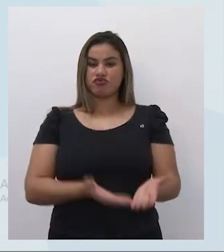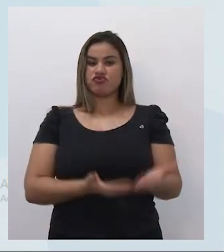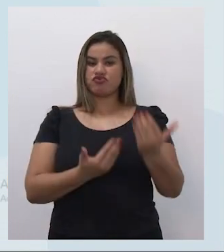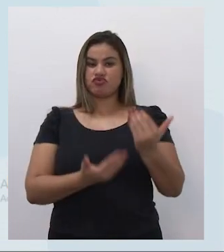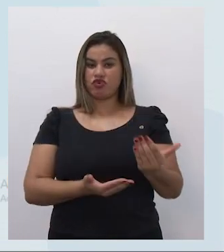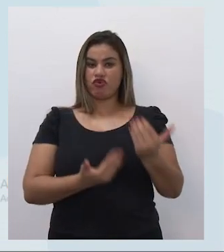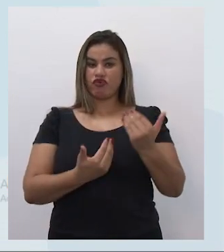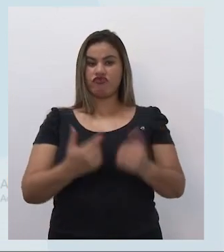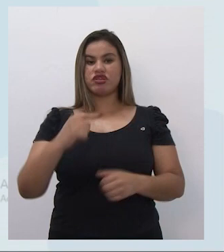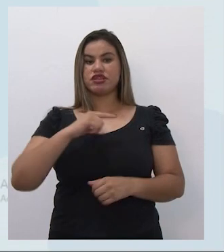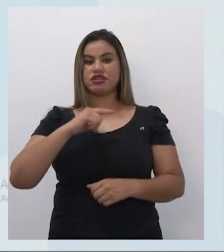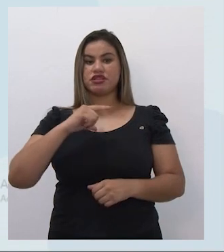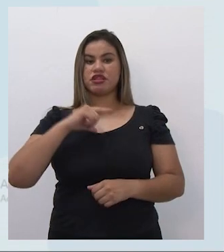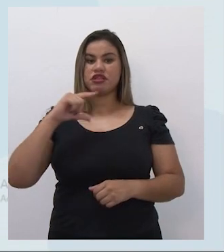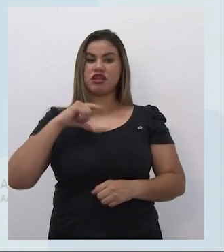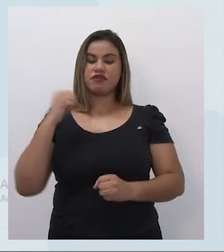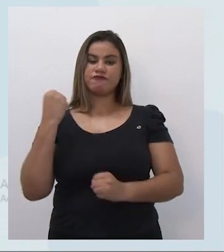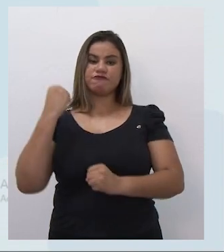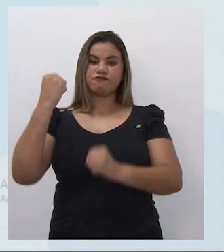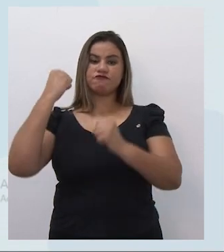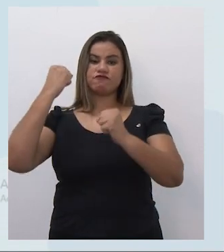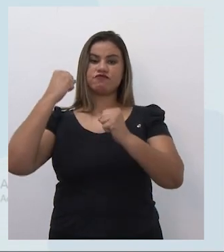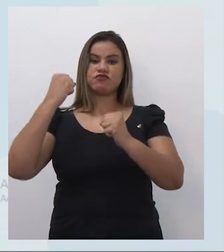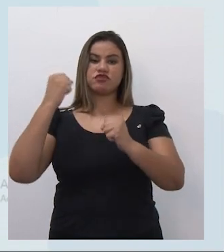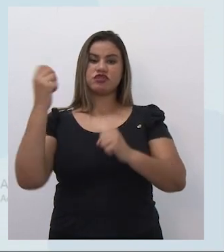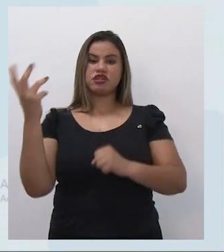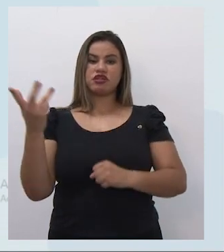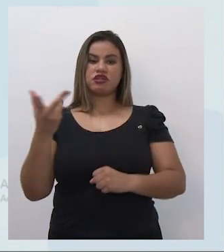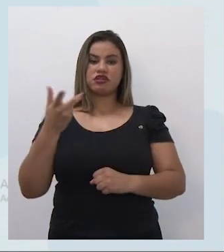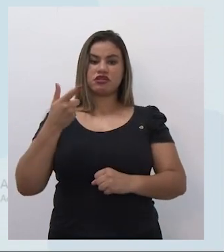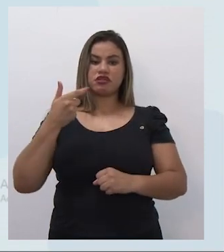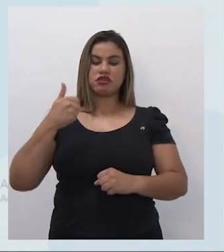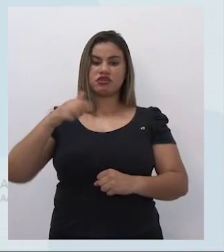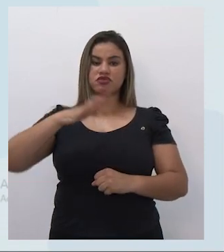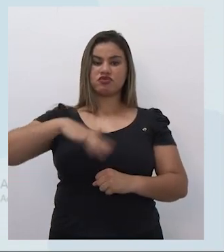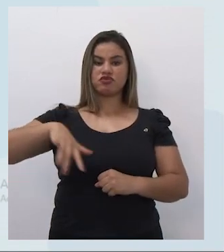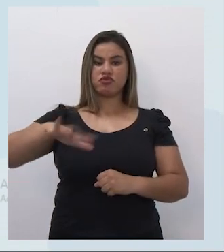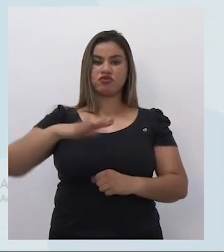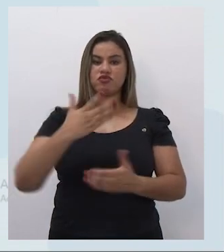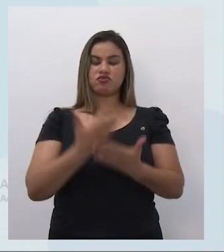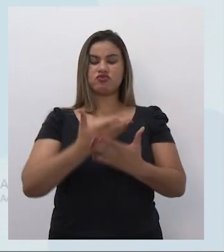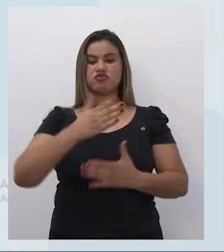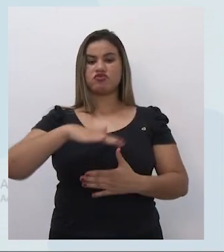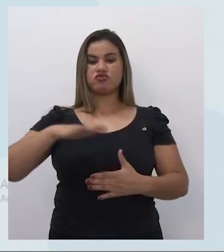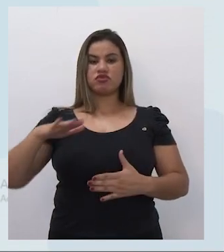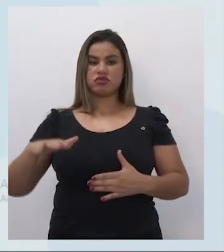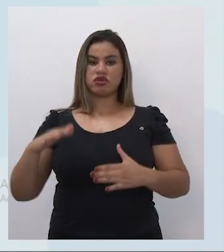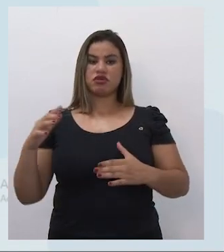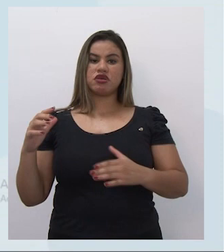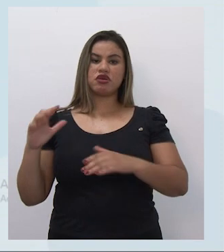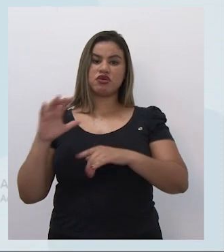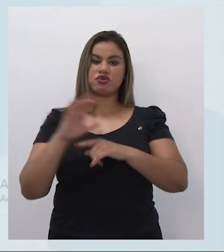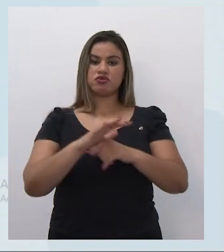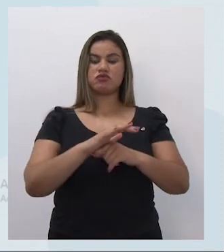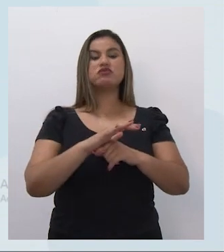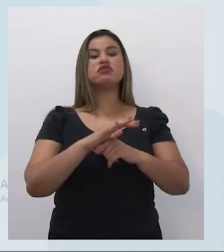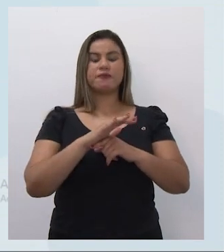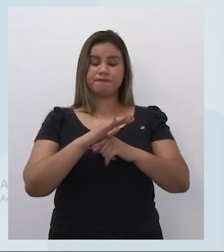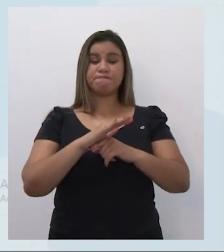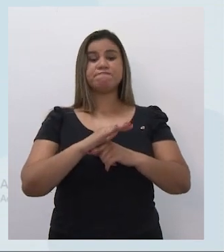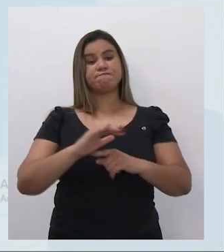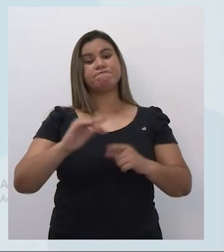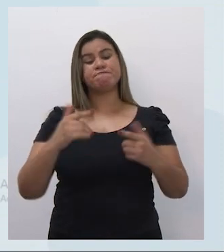grande potencial de atrair a adesão dos estudantes, contribuir para a sua permanência interessada